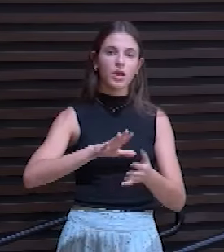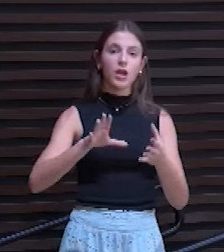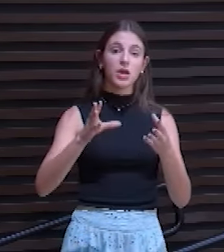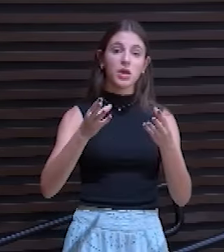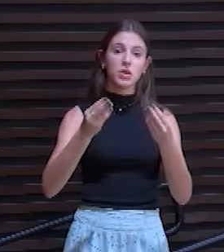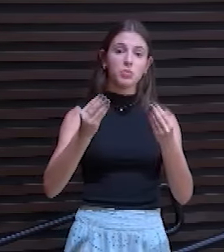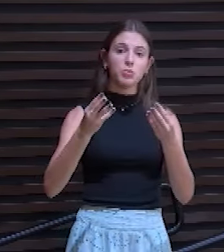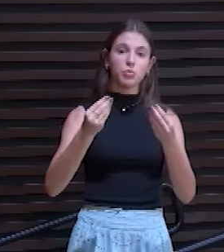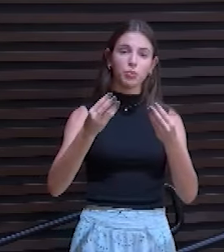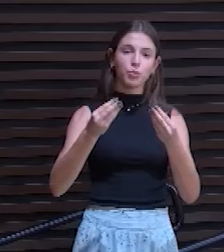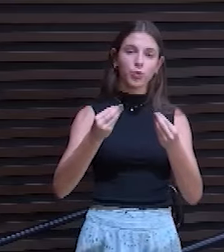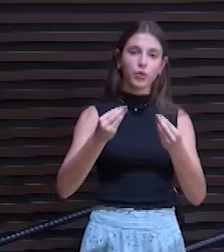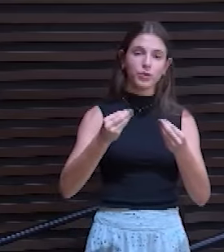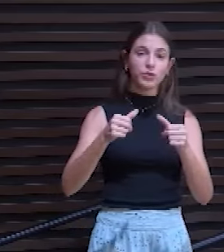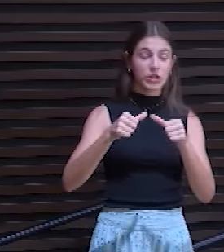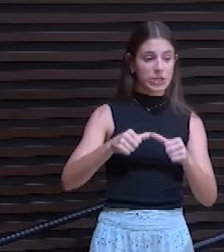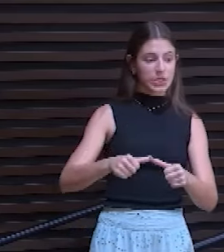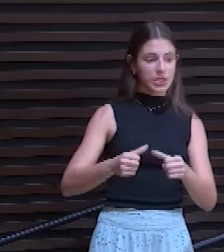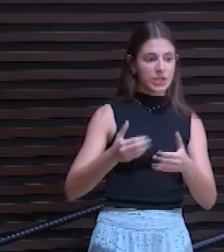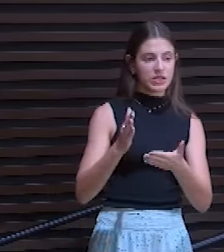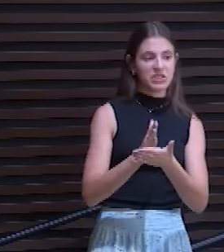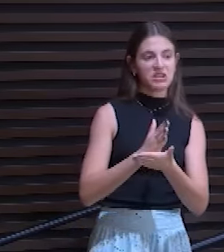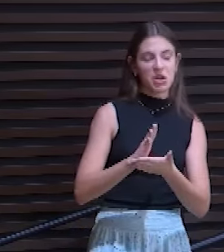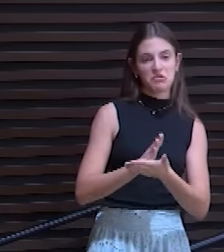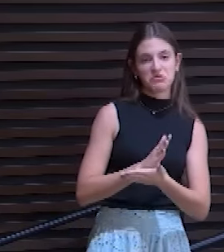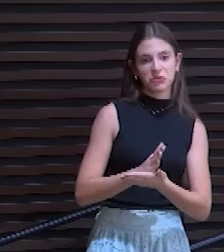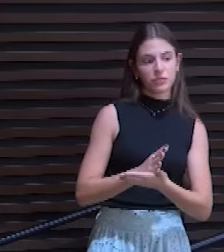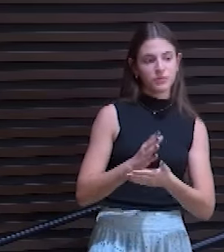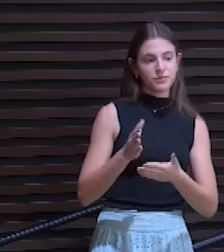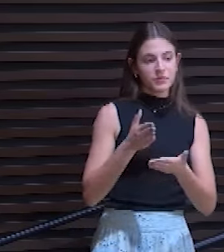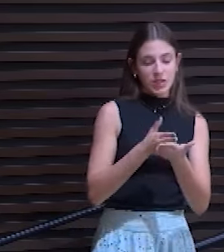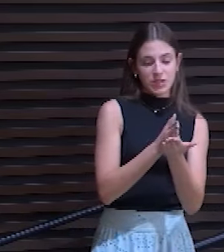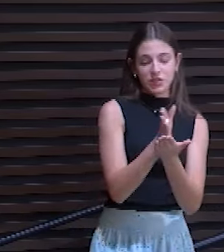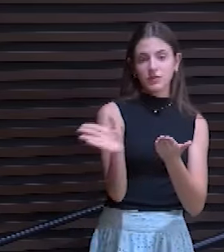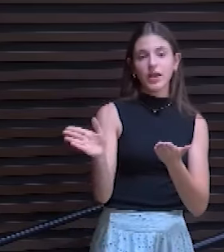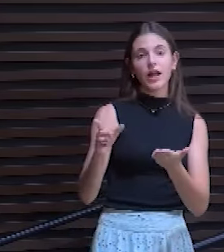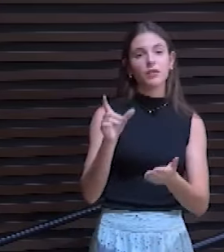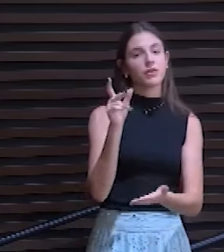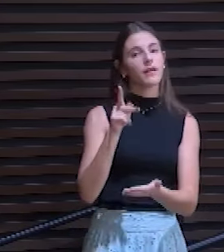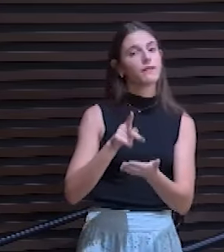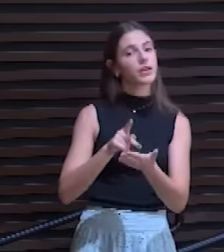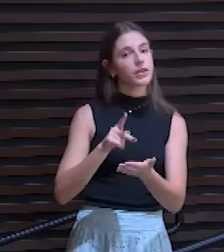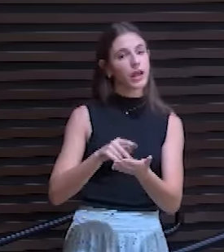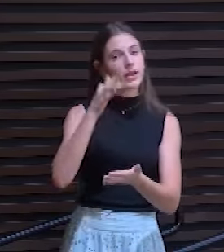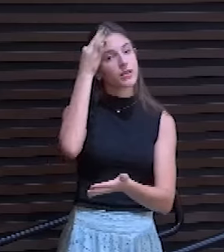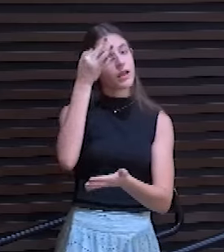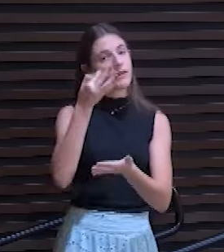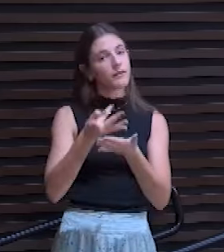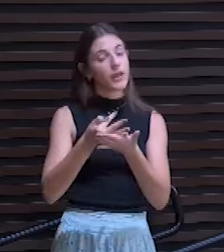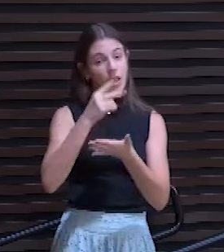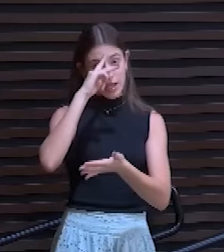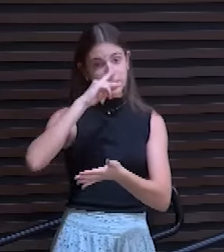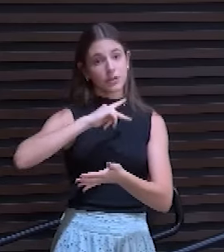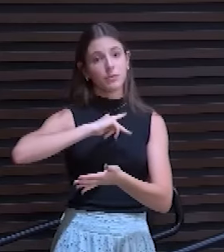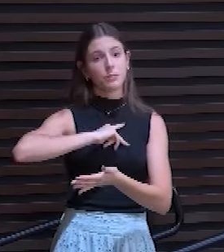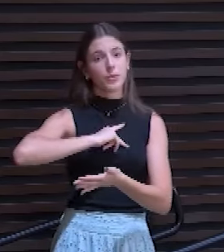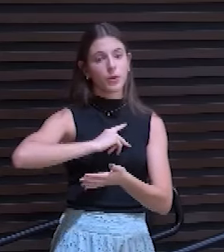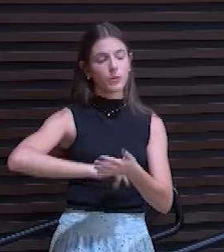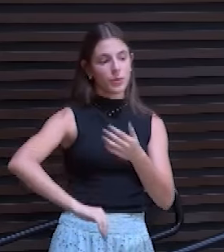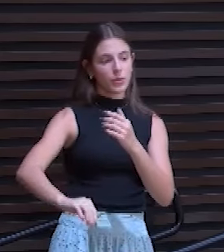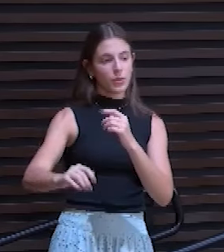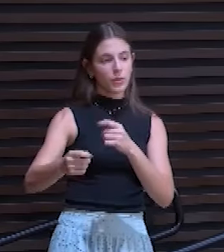ou alguns nessa cobiça, se desviaram da verdade, se desviaram da fé, e a si mesmos se